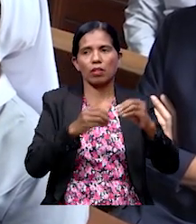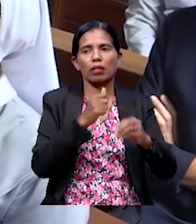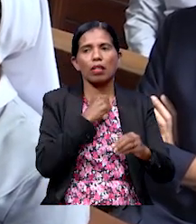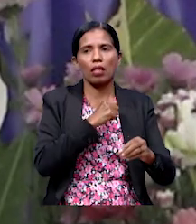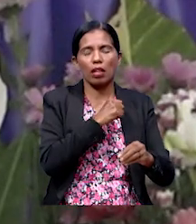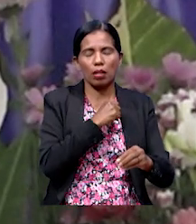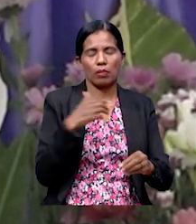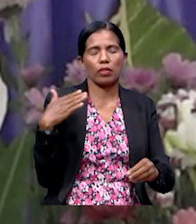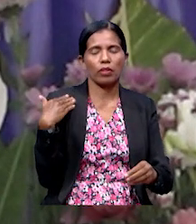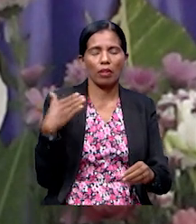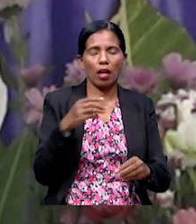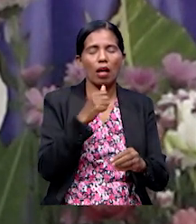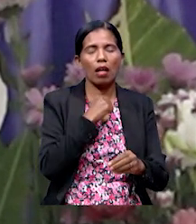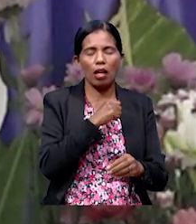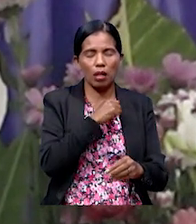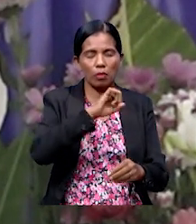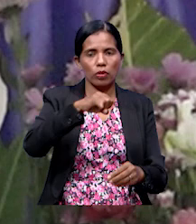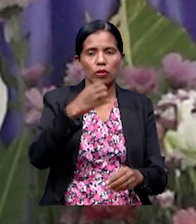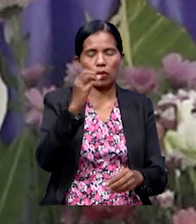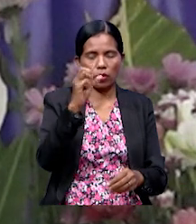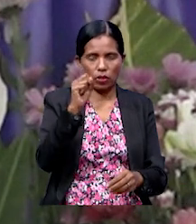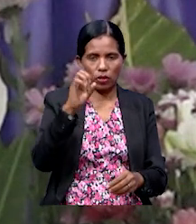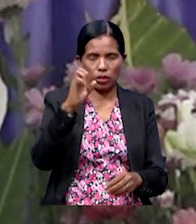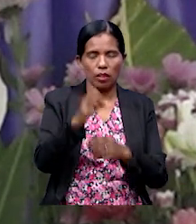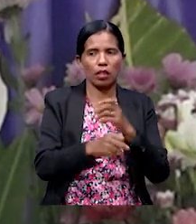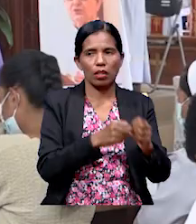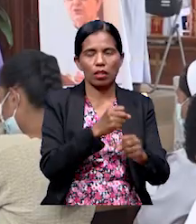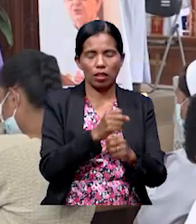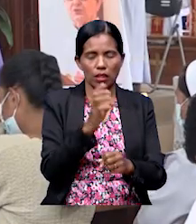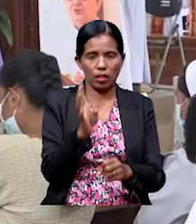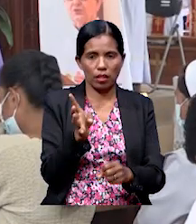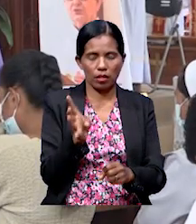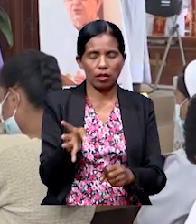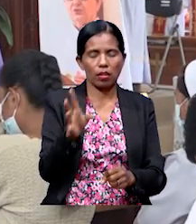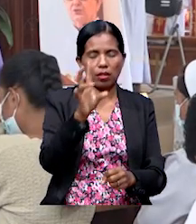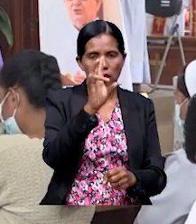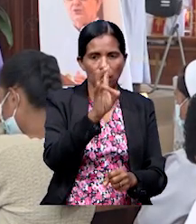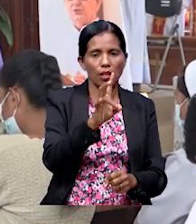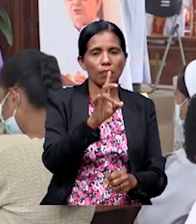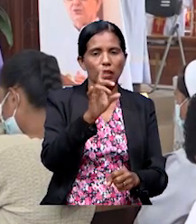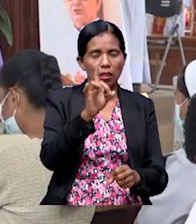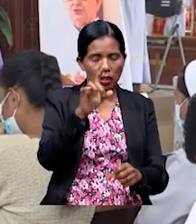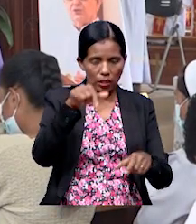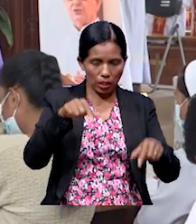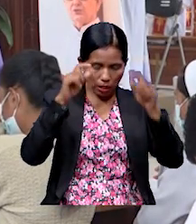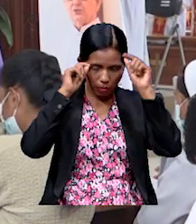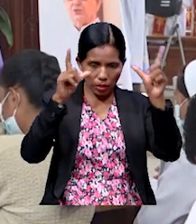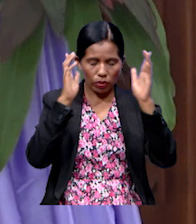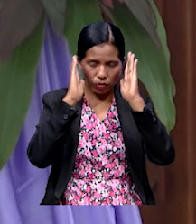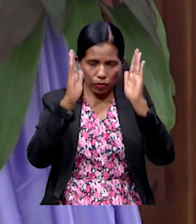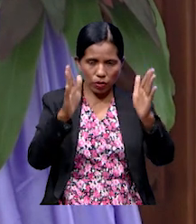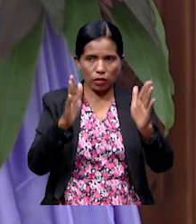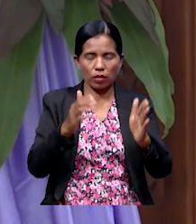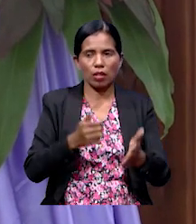José Alves Martins, SG, na dedicação durante tinang hat nulo resingualu e a Timor-Leste, nebe tau atenção makas